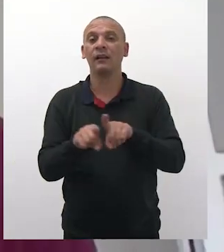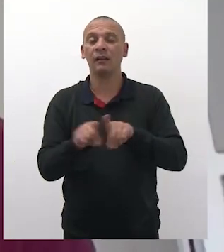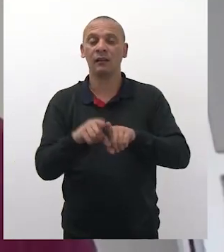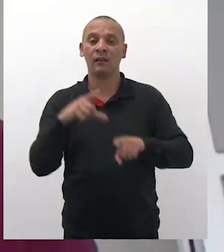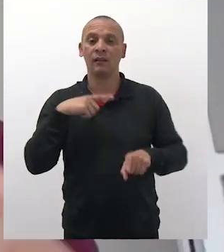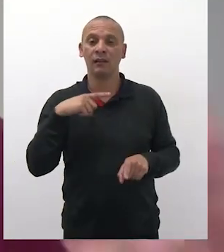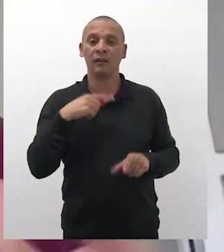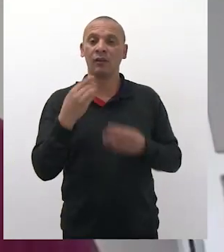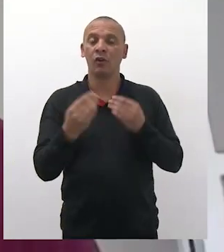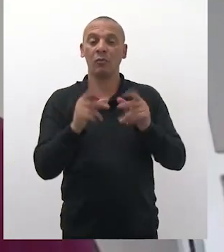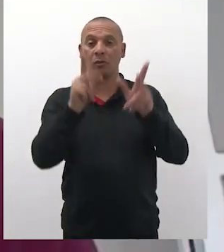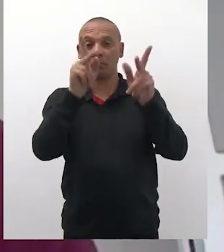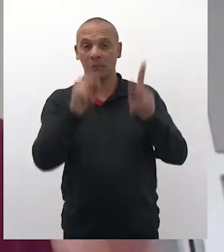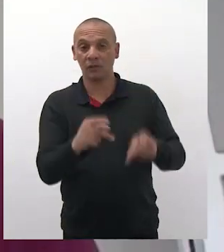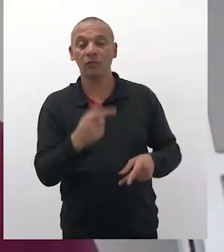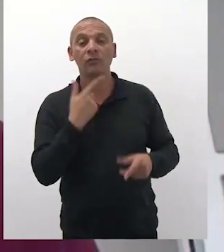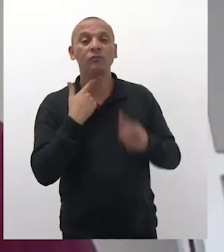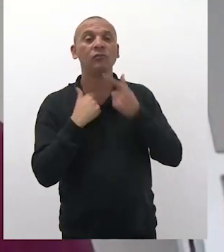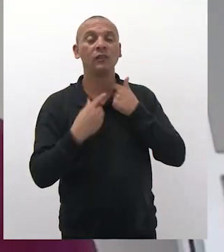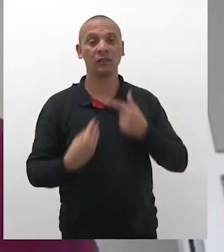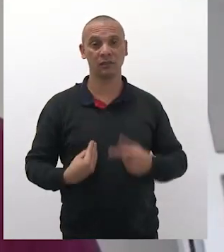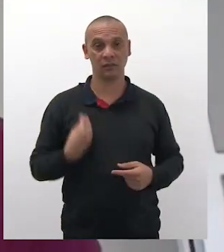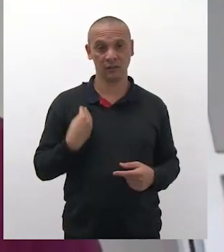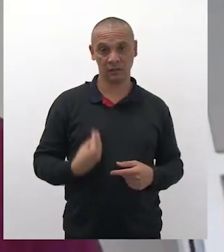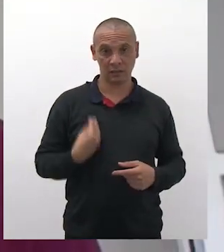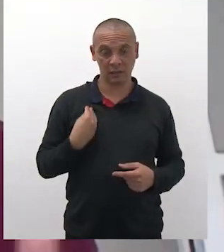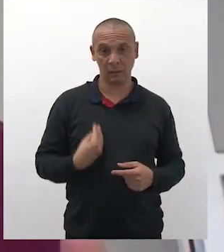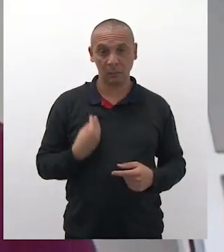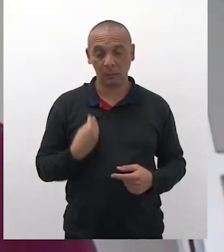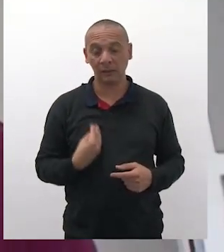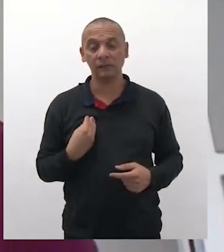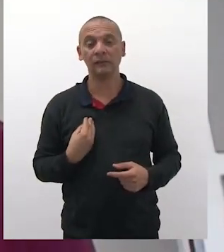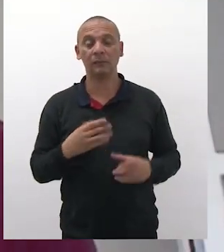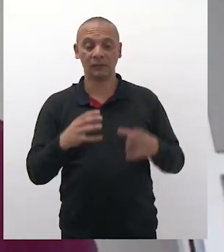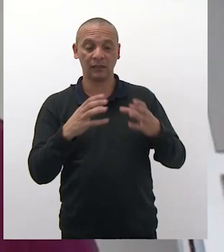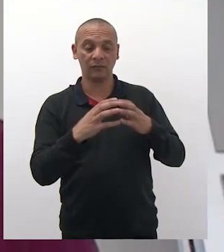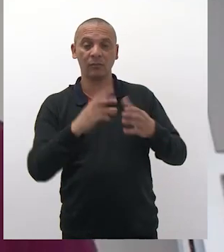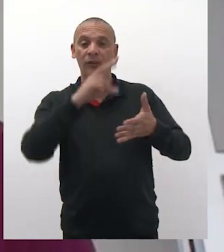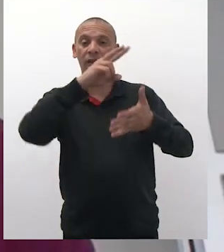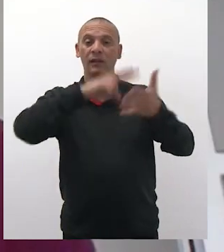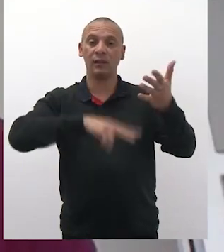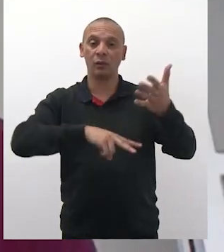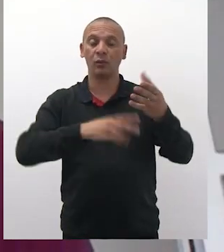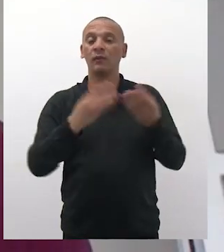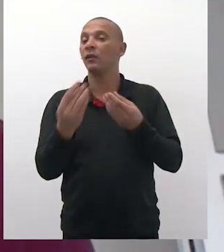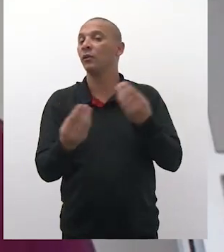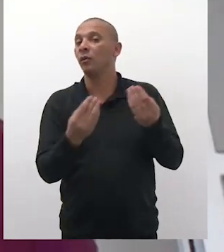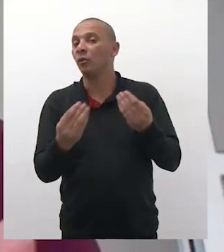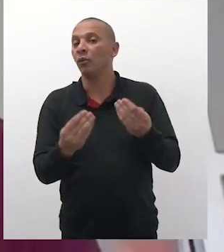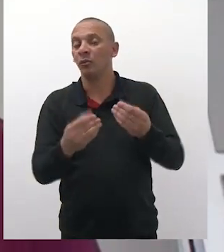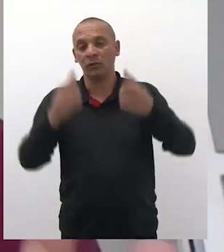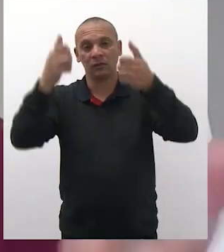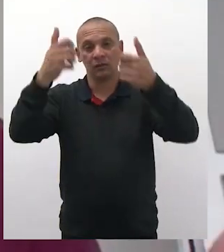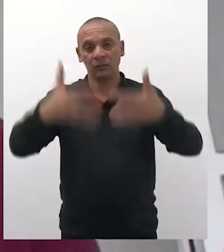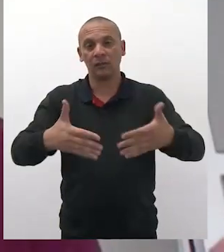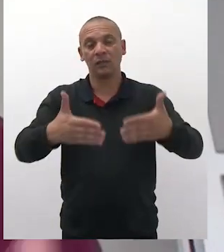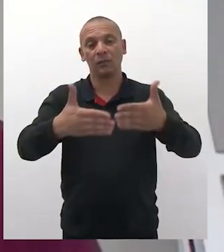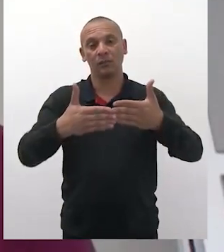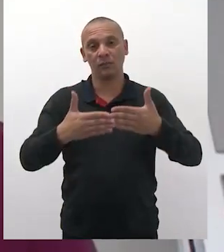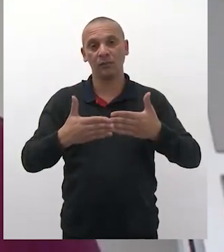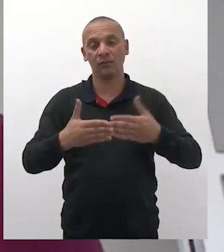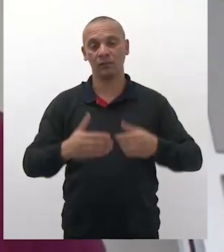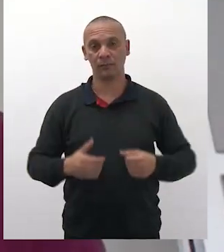caminho para as pessoas interessadas em participar dos clubes de leitura do Centro de Referência e Educação Mário Covas, que nós chamamos de